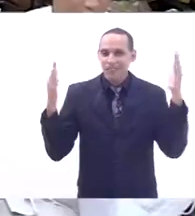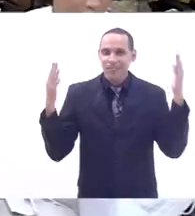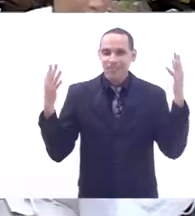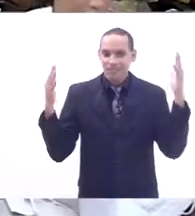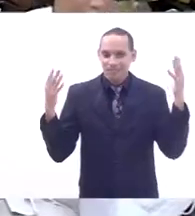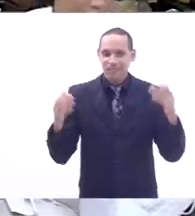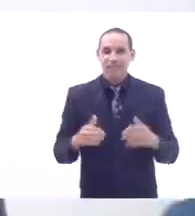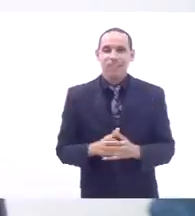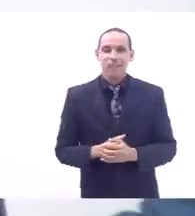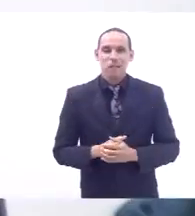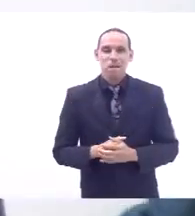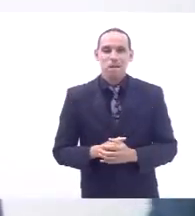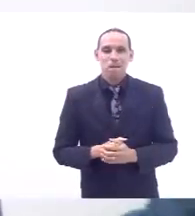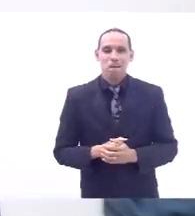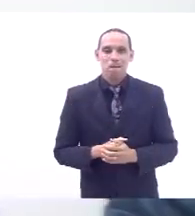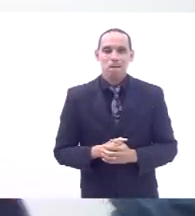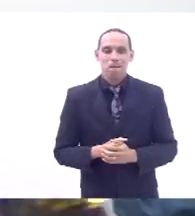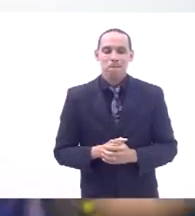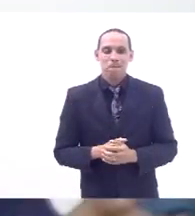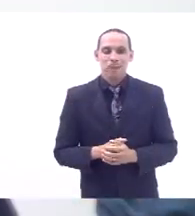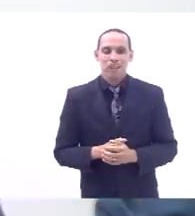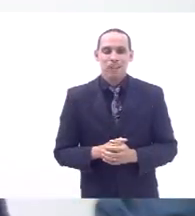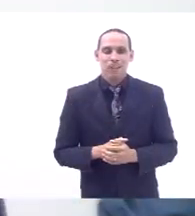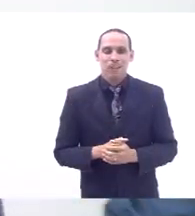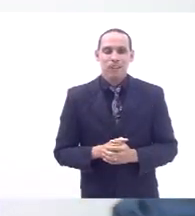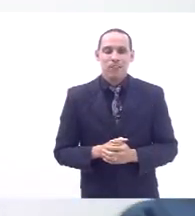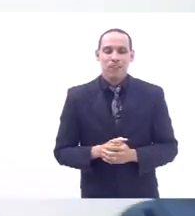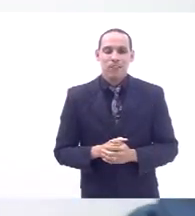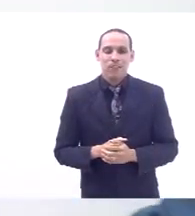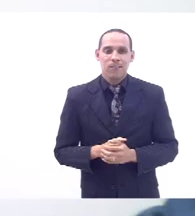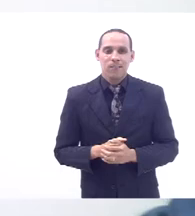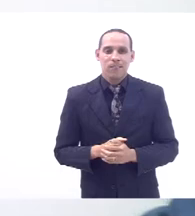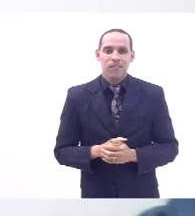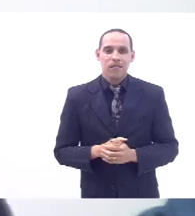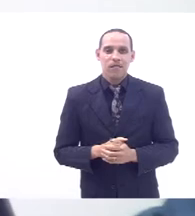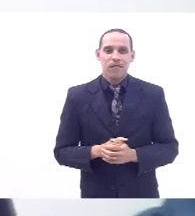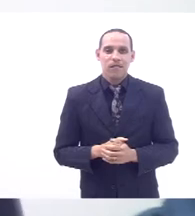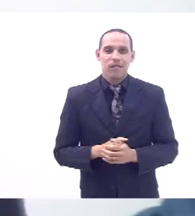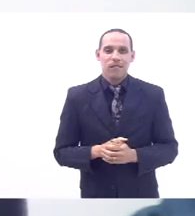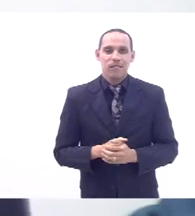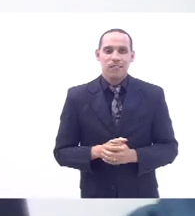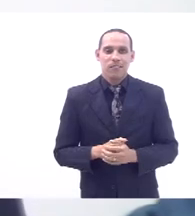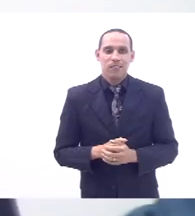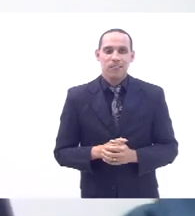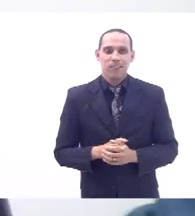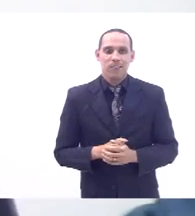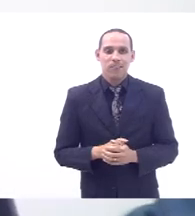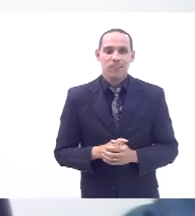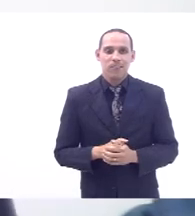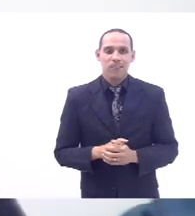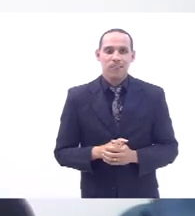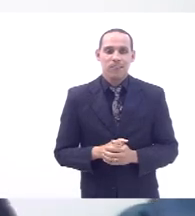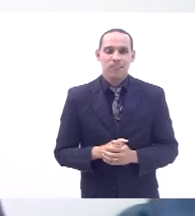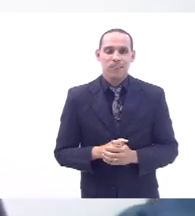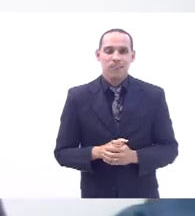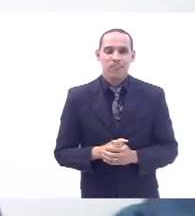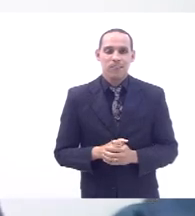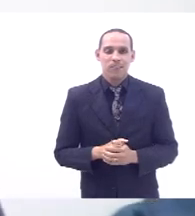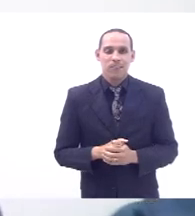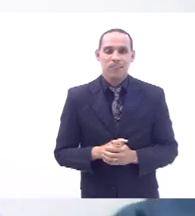Ori ti oba si ola ti tawon na ta je baba kila wa ta do make a je pe kabiyesi ori won lo da ta fi